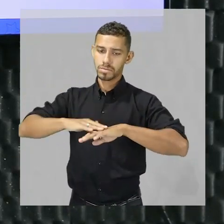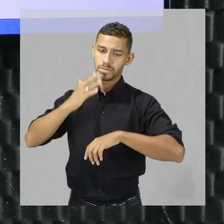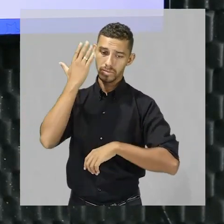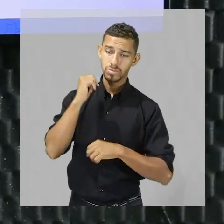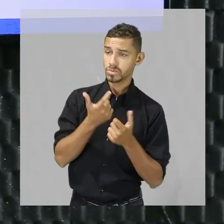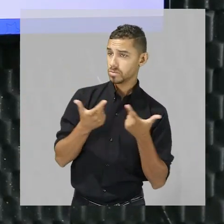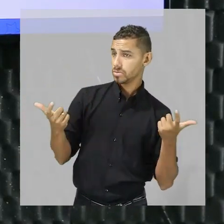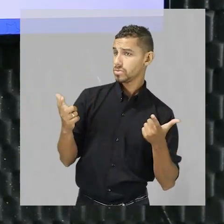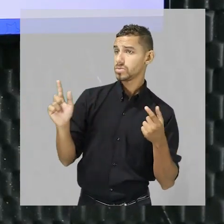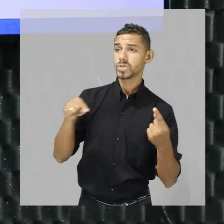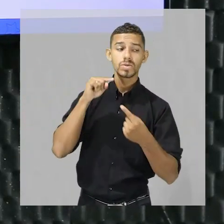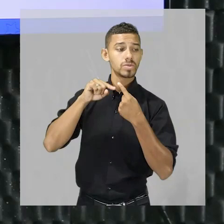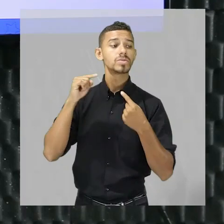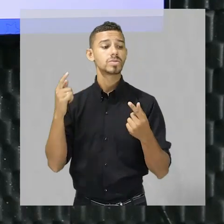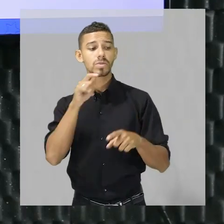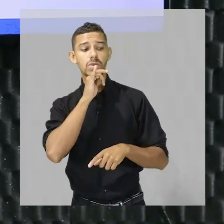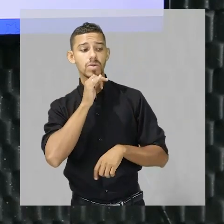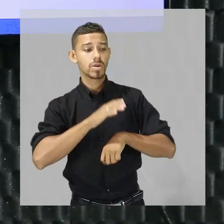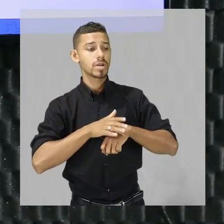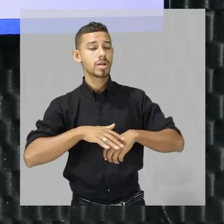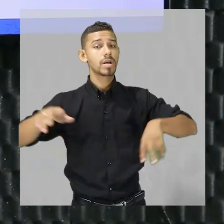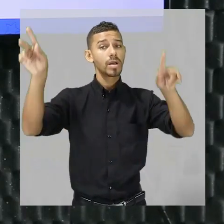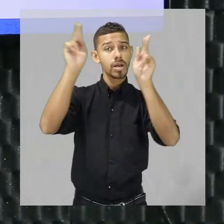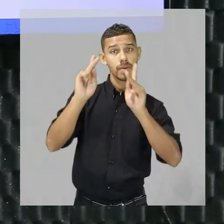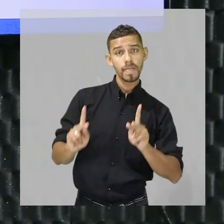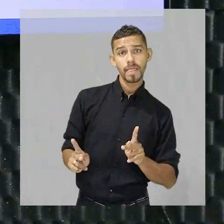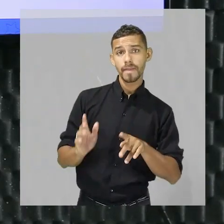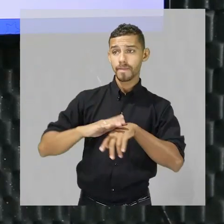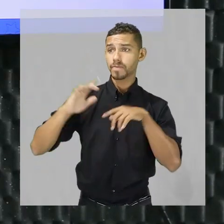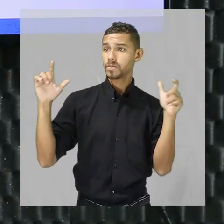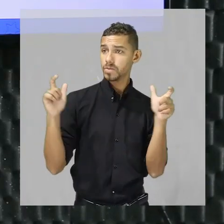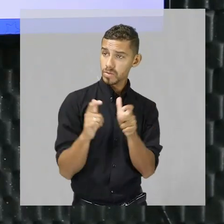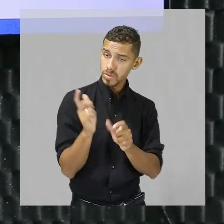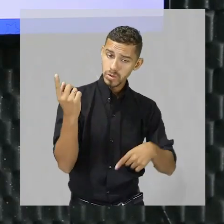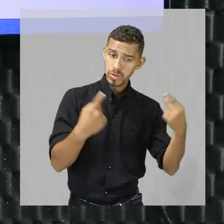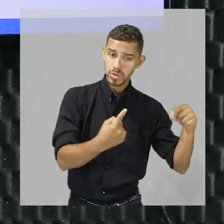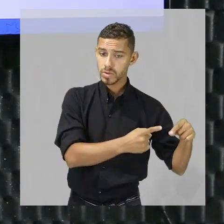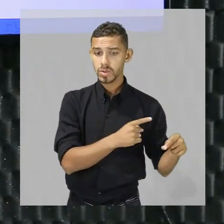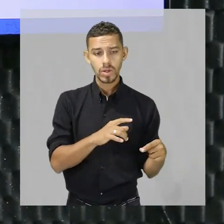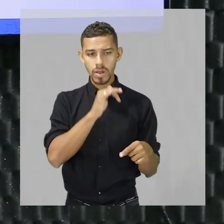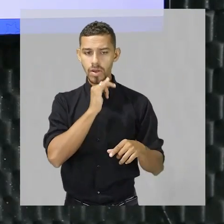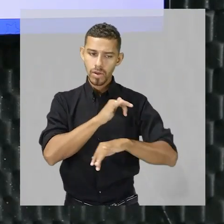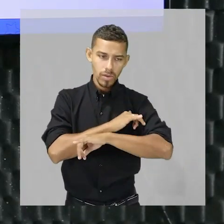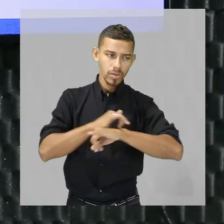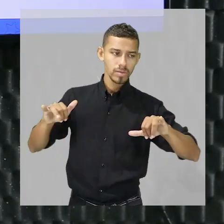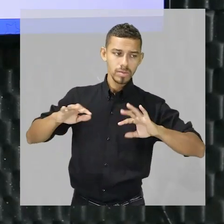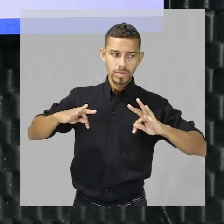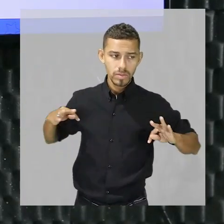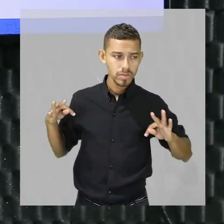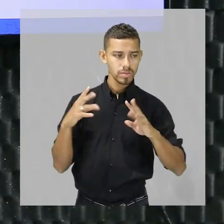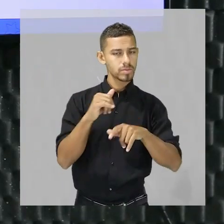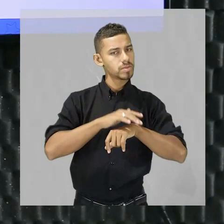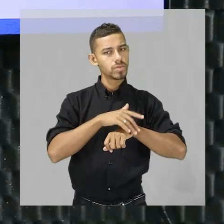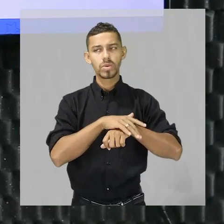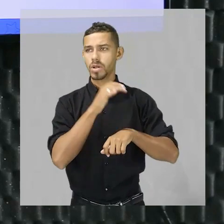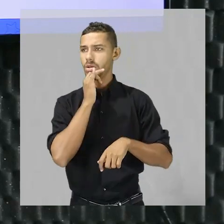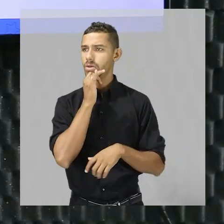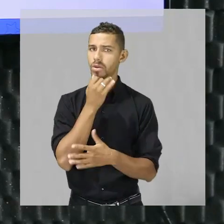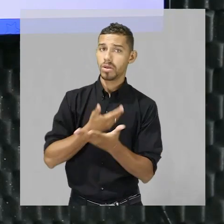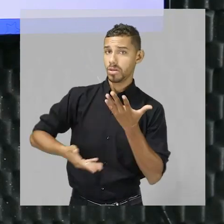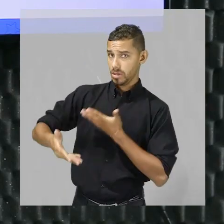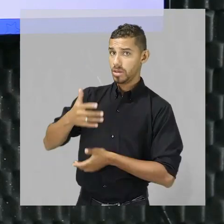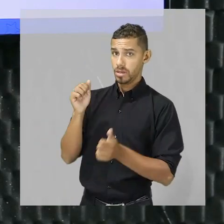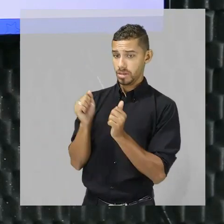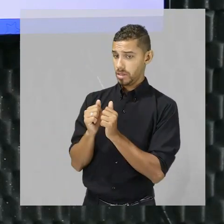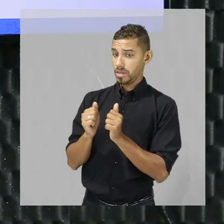maior utilidade é para promover a paz, diminuir a discórdia e informar a todos os cidadãos